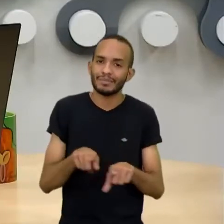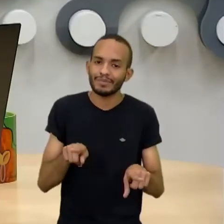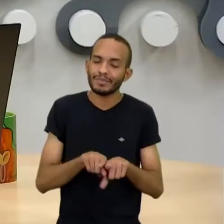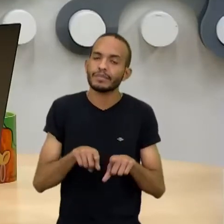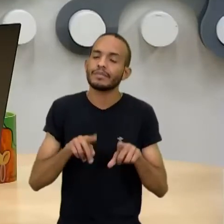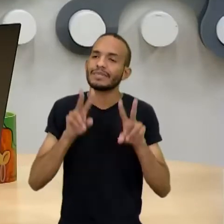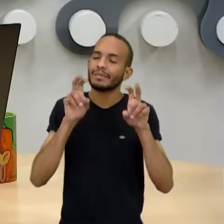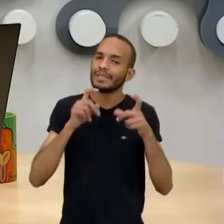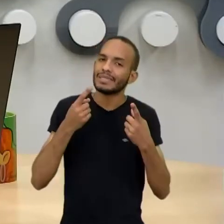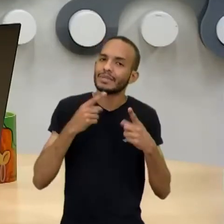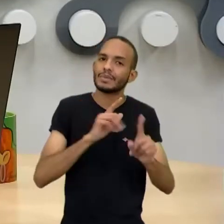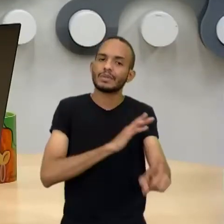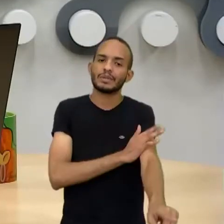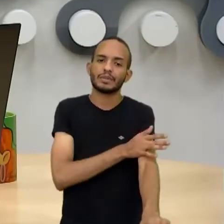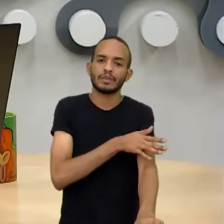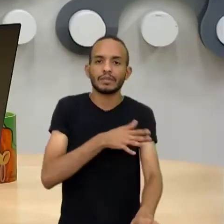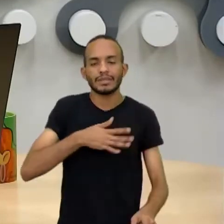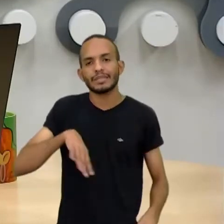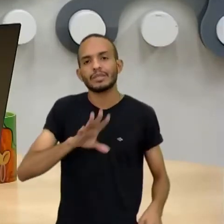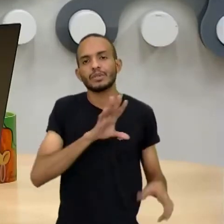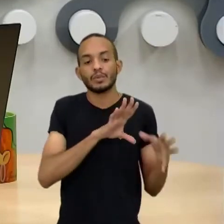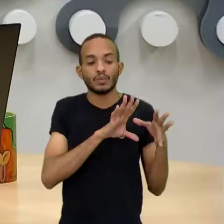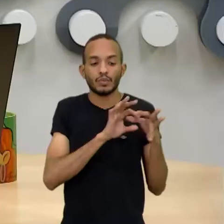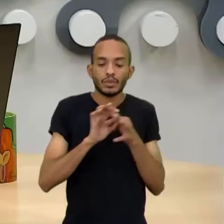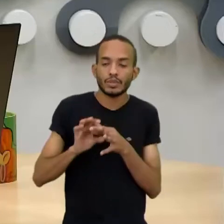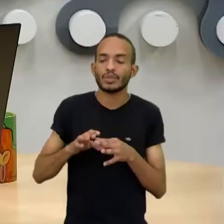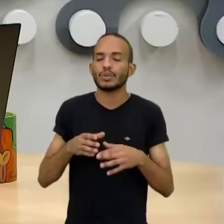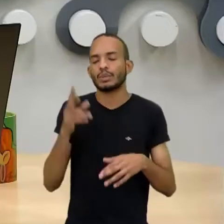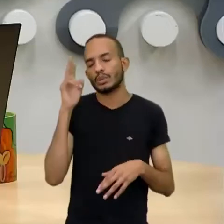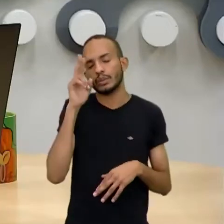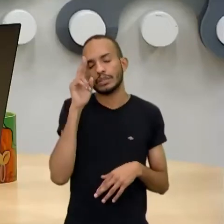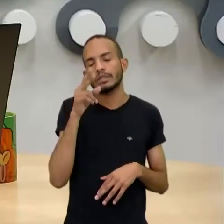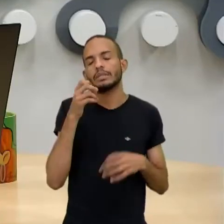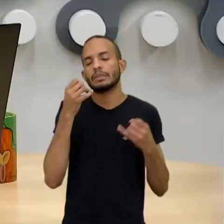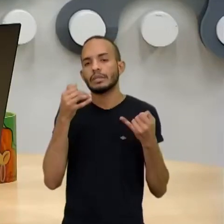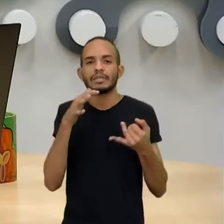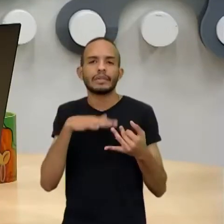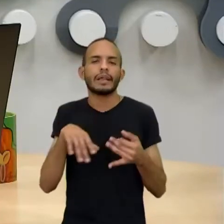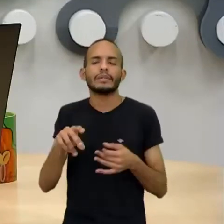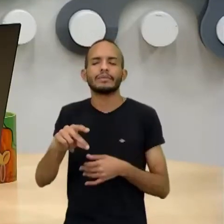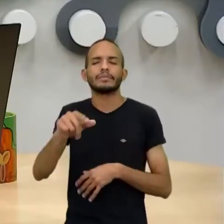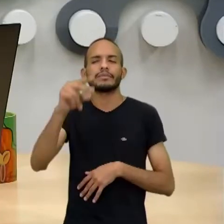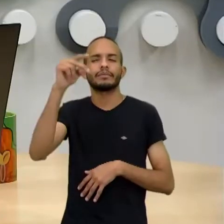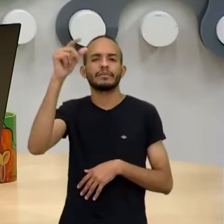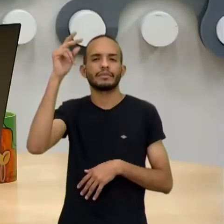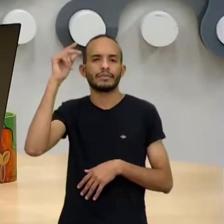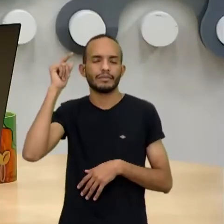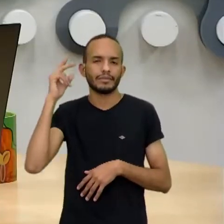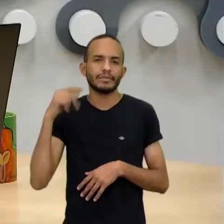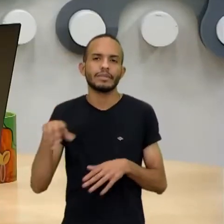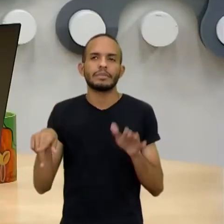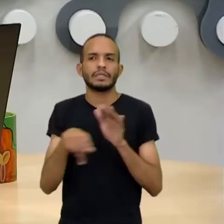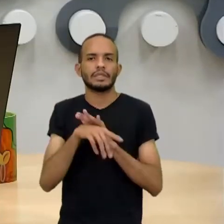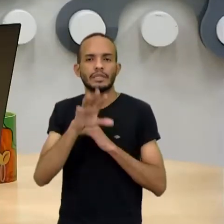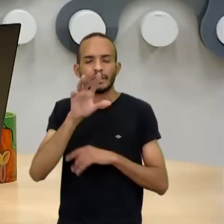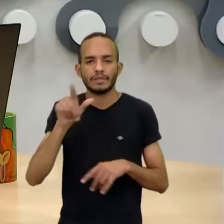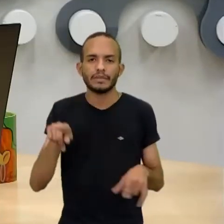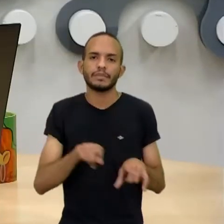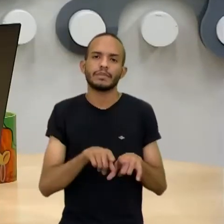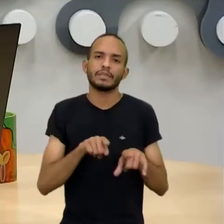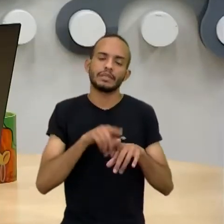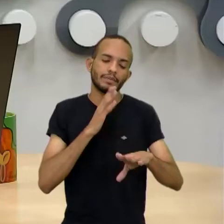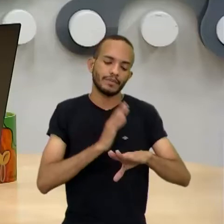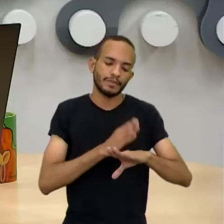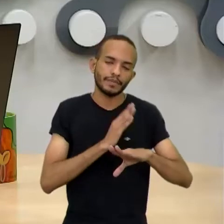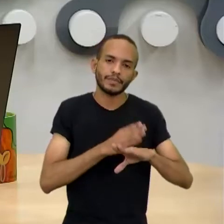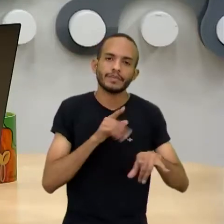temática antirracista no contexto histórico é falar aí da antiguidade da África, né? Da Idade